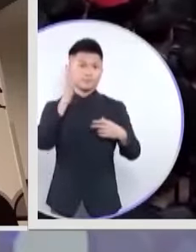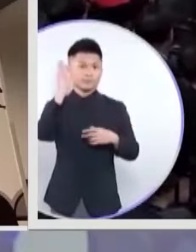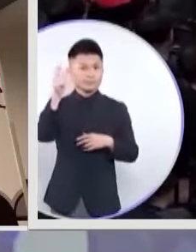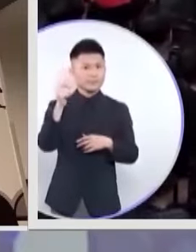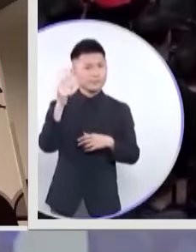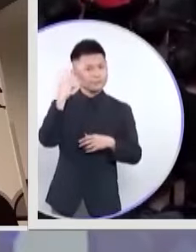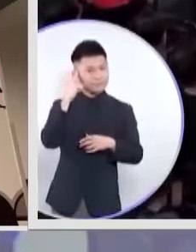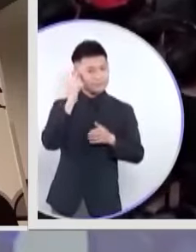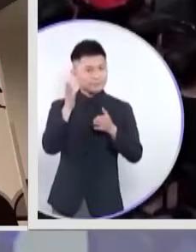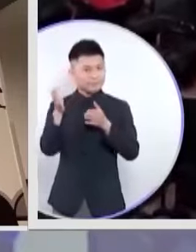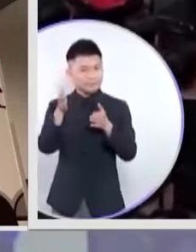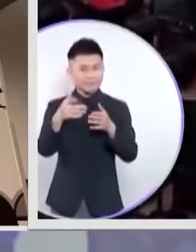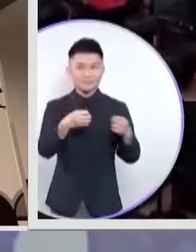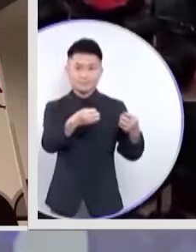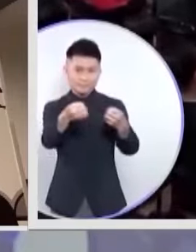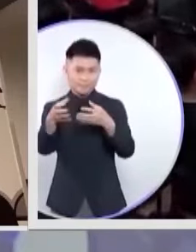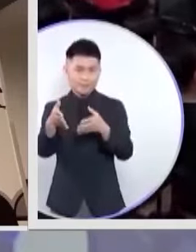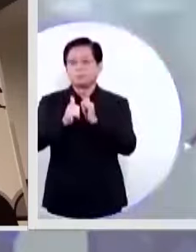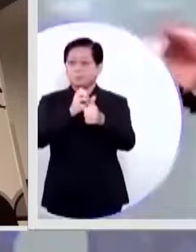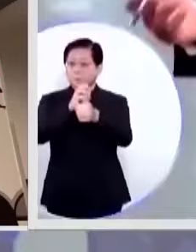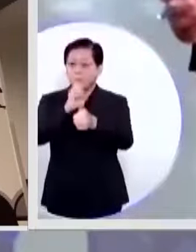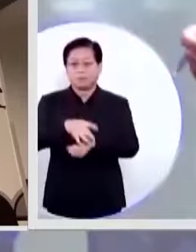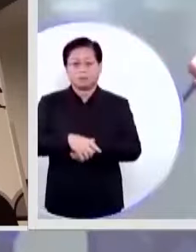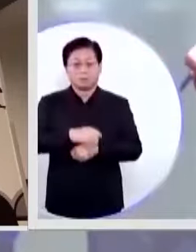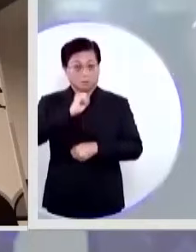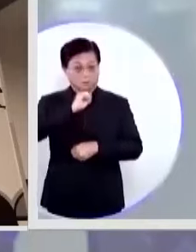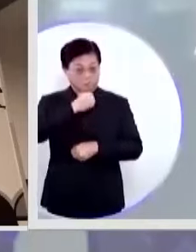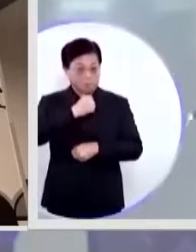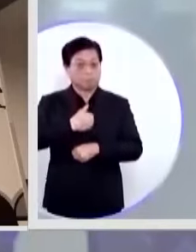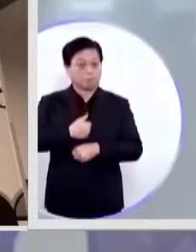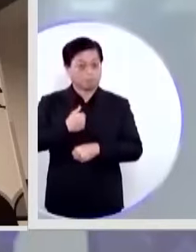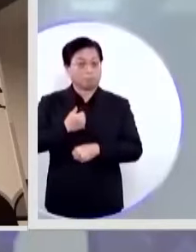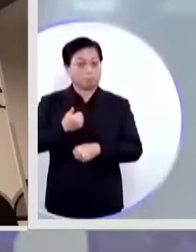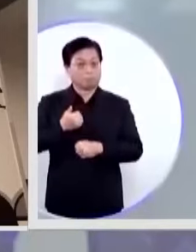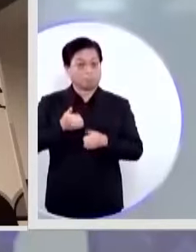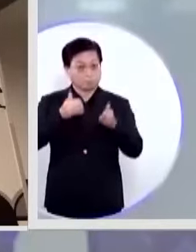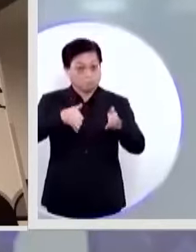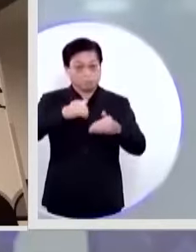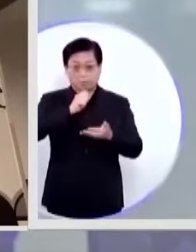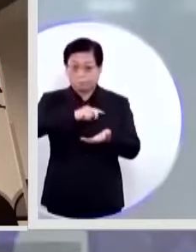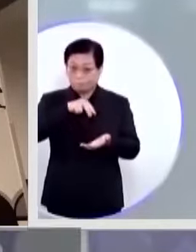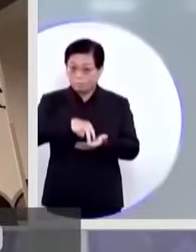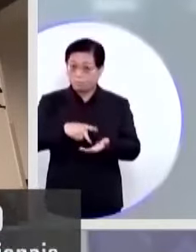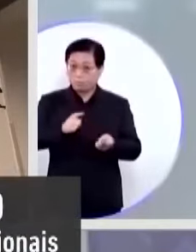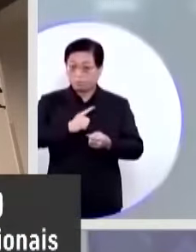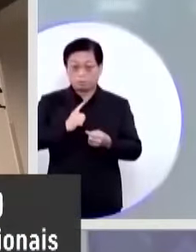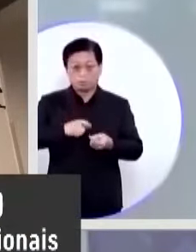de Taiwan qual a sua avaliação olha